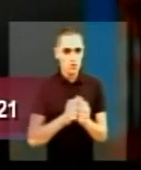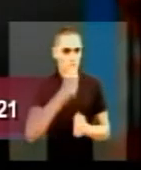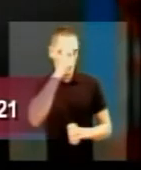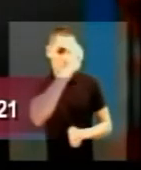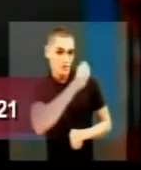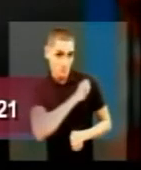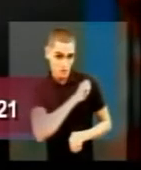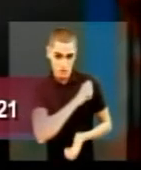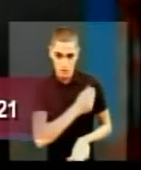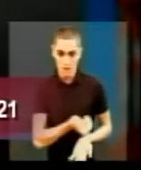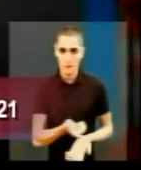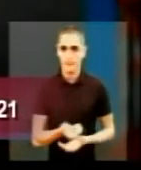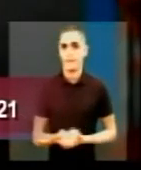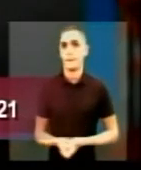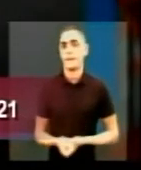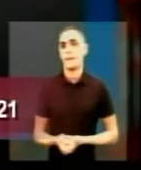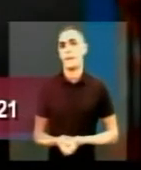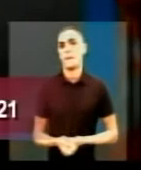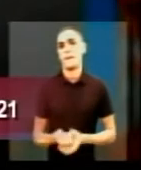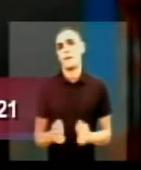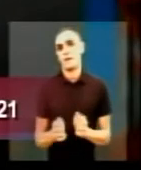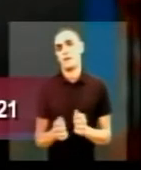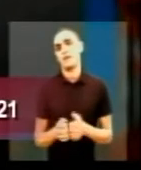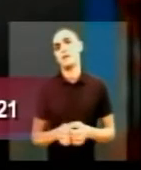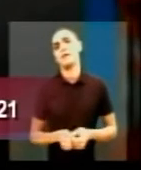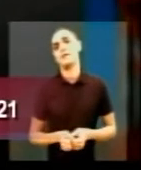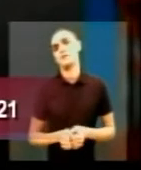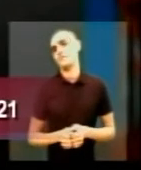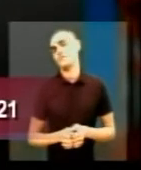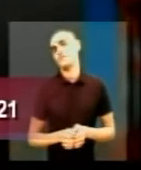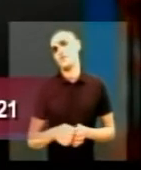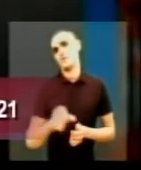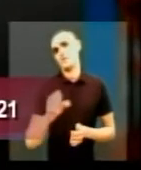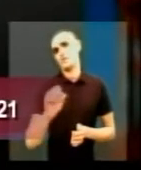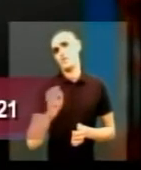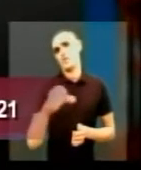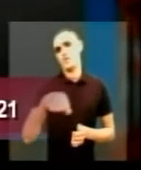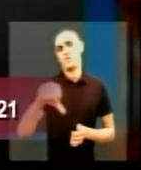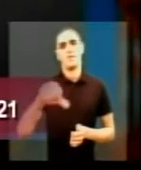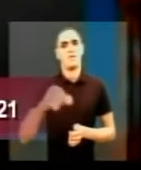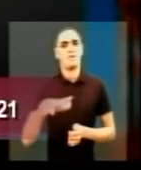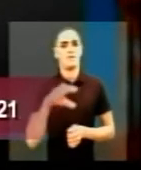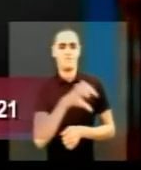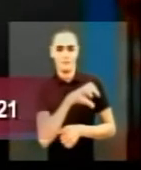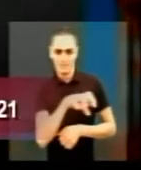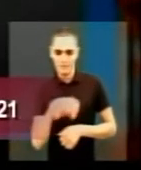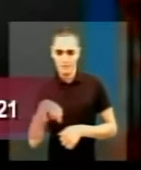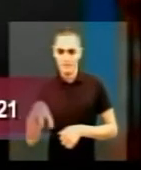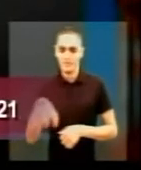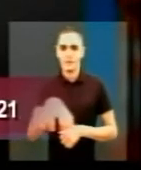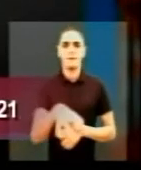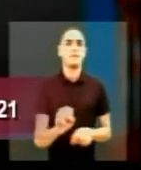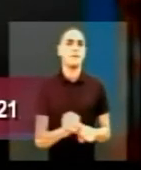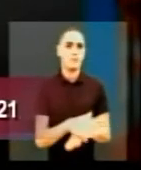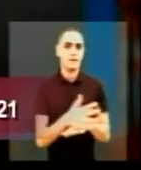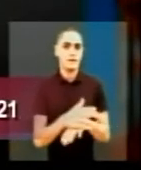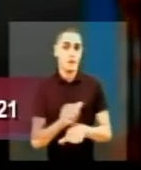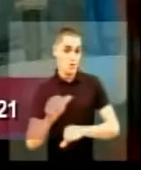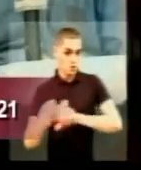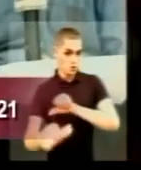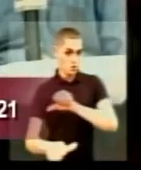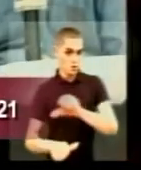vão mais 8 ou 9 regiões que acabam passando da